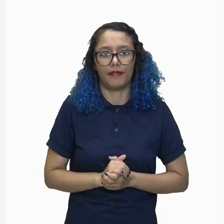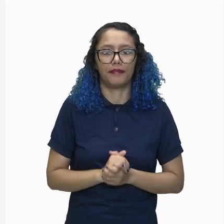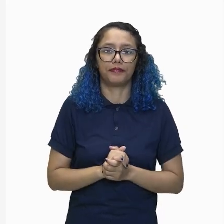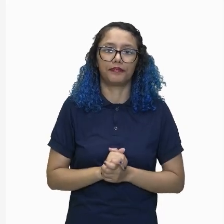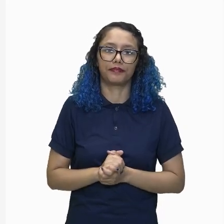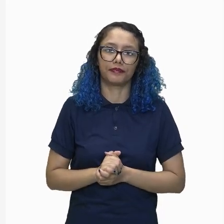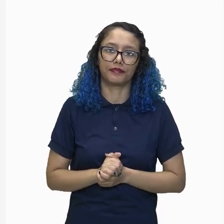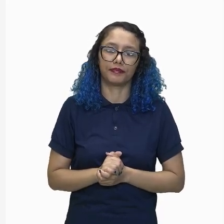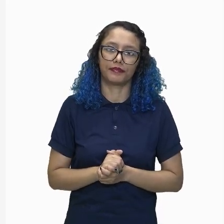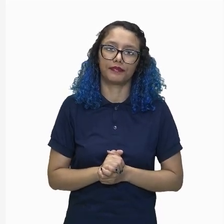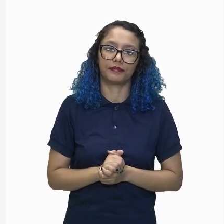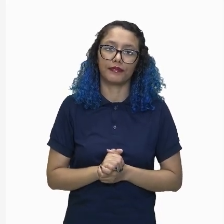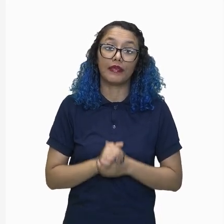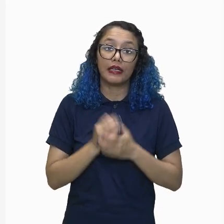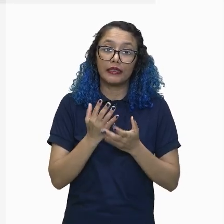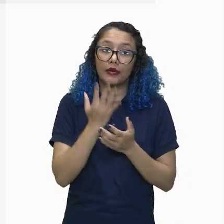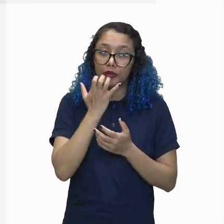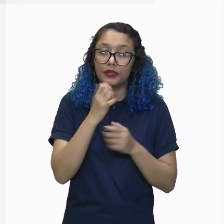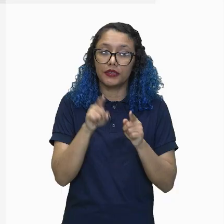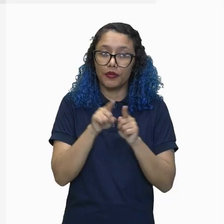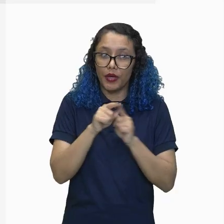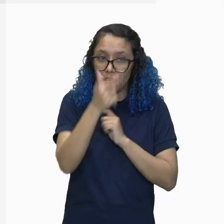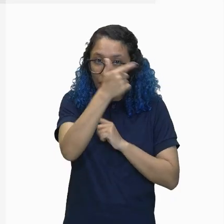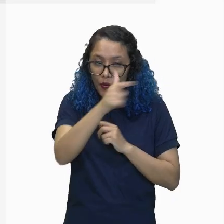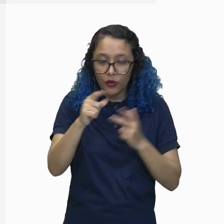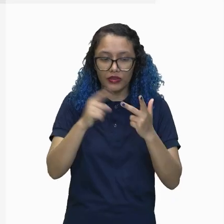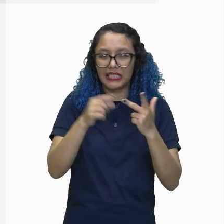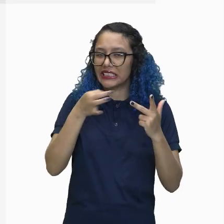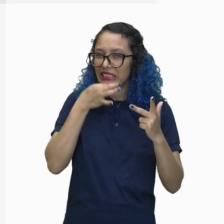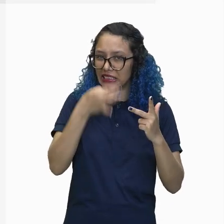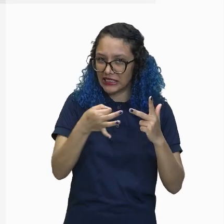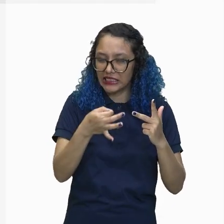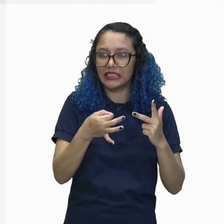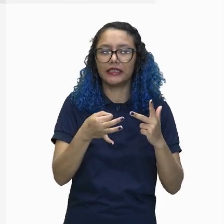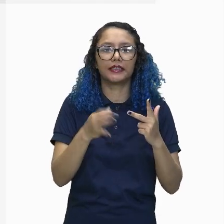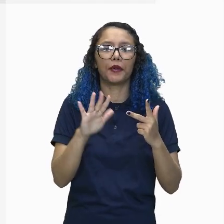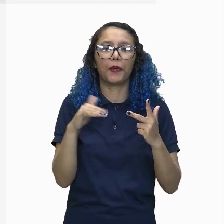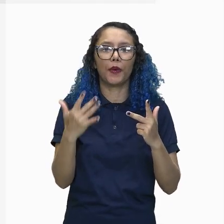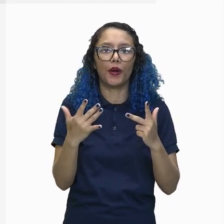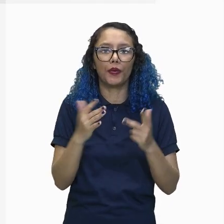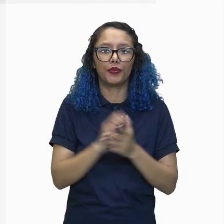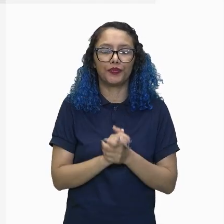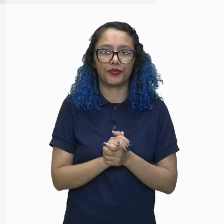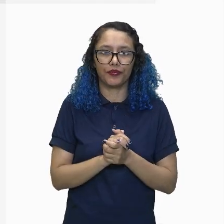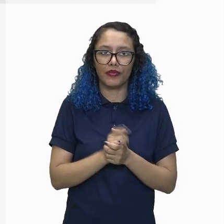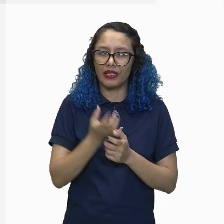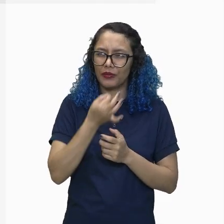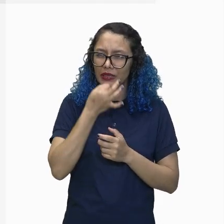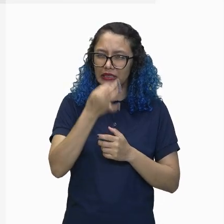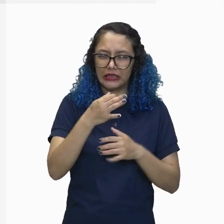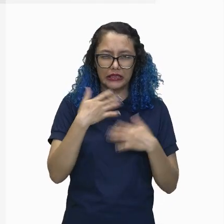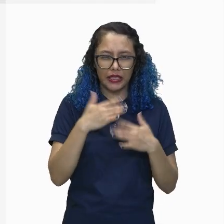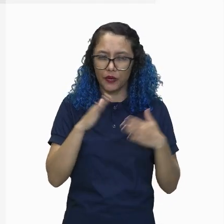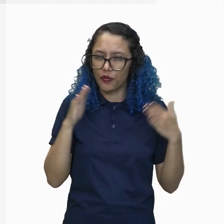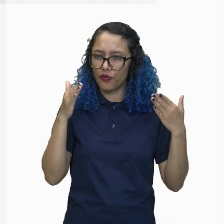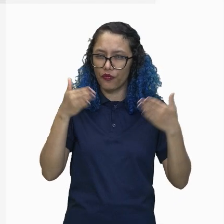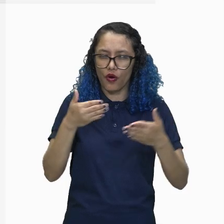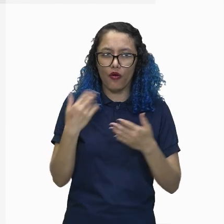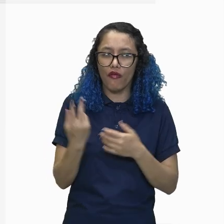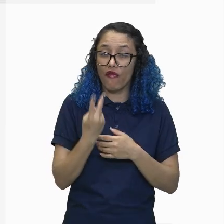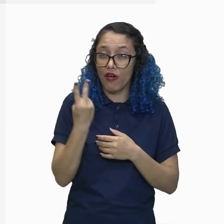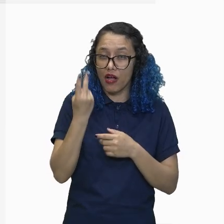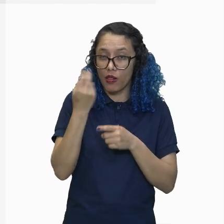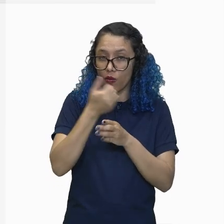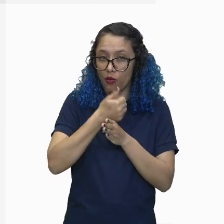vai trazer mais uma martelada aqui para a gente, que são a crítica intensa dos